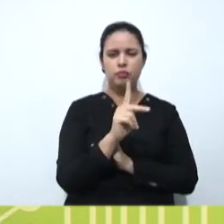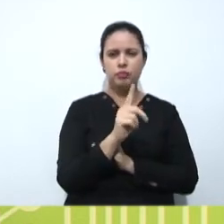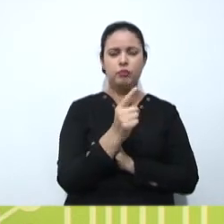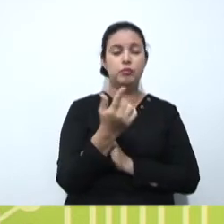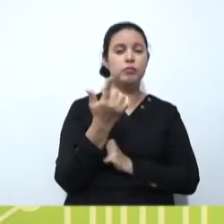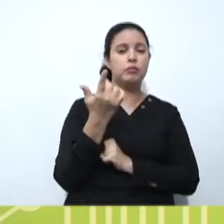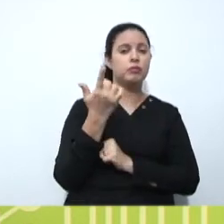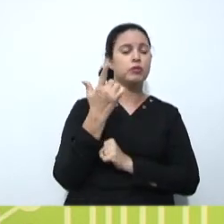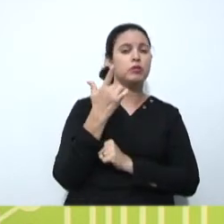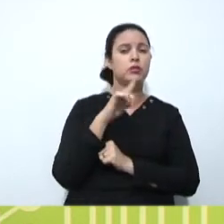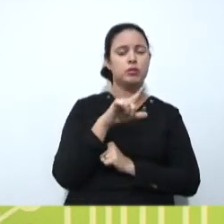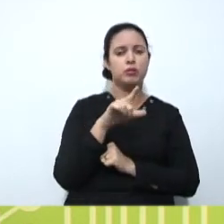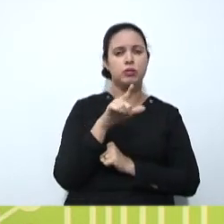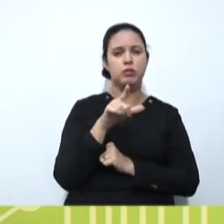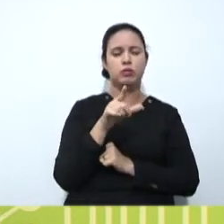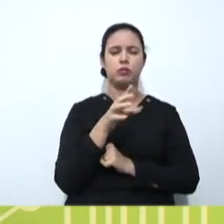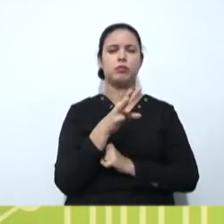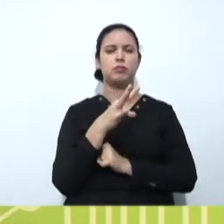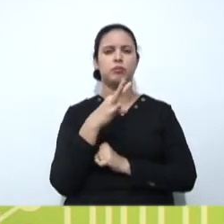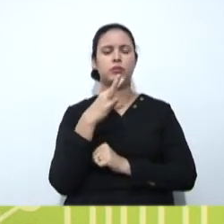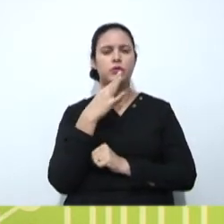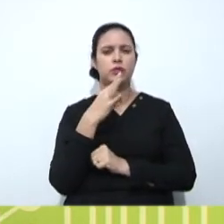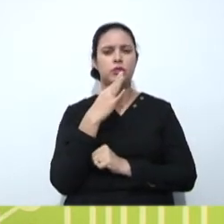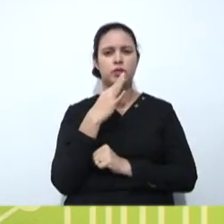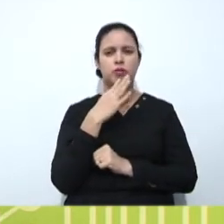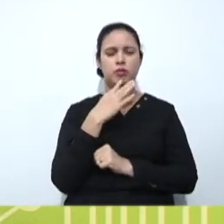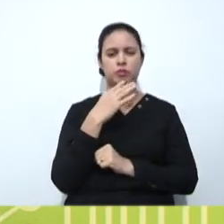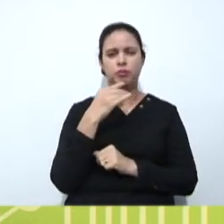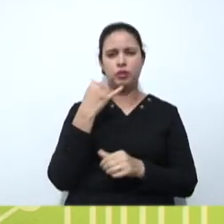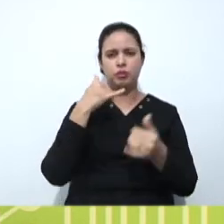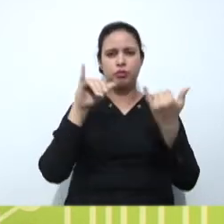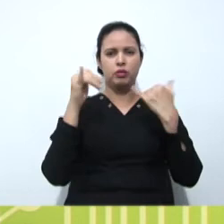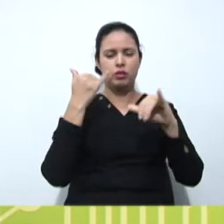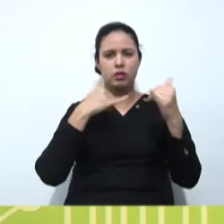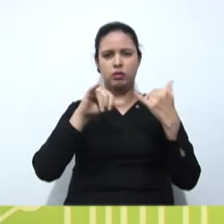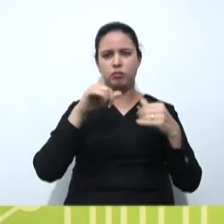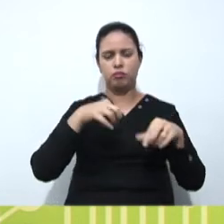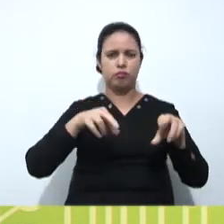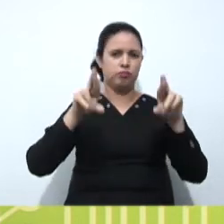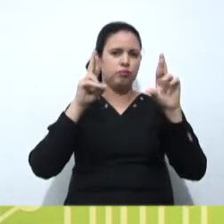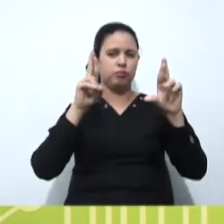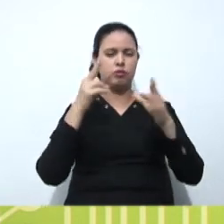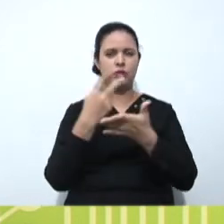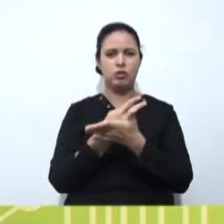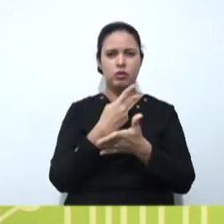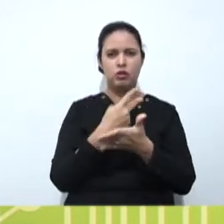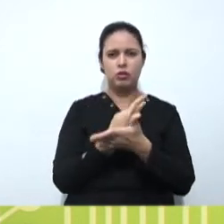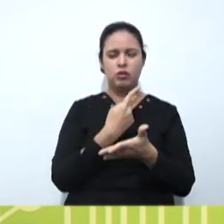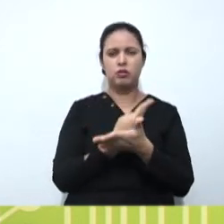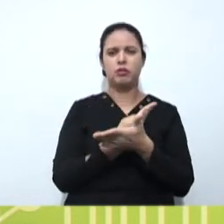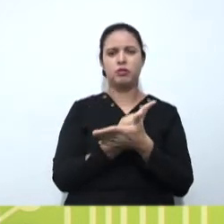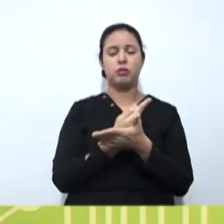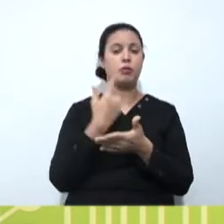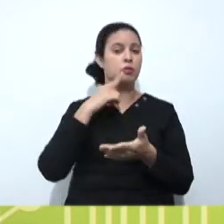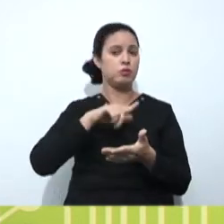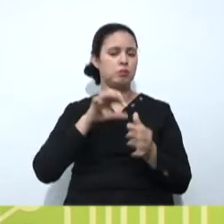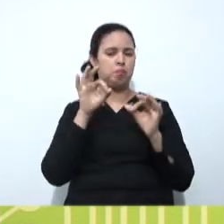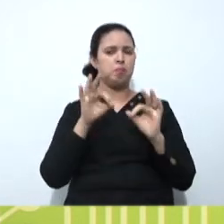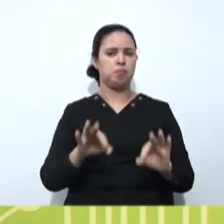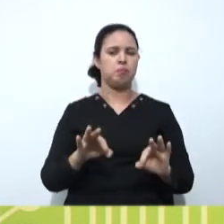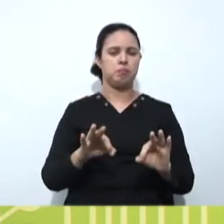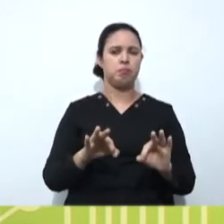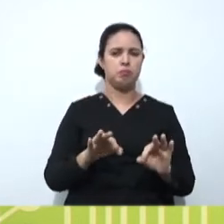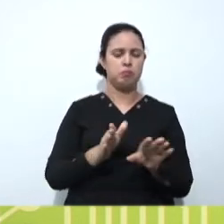ter conhecimento para evitar tomar decisões erradas, né? Tomar decisões mais assertivas, mais